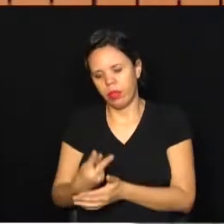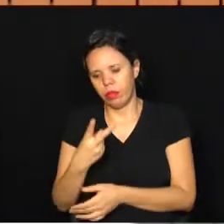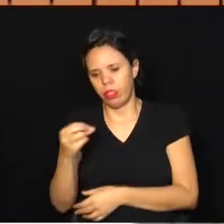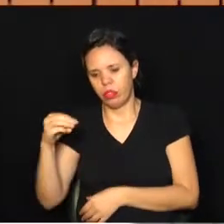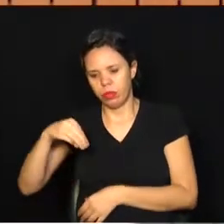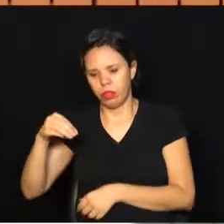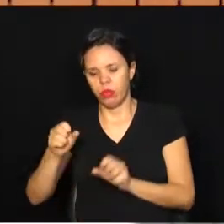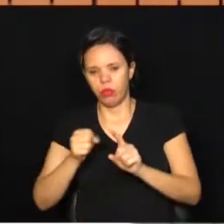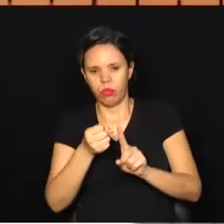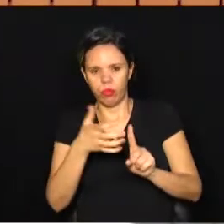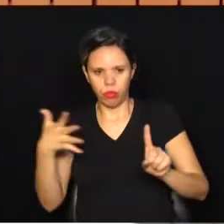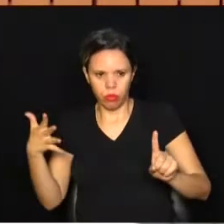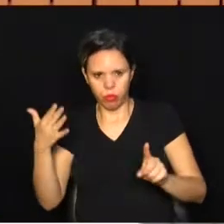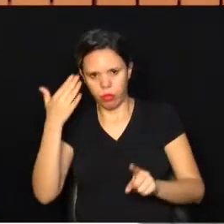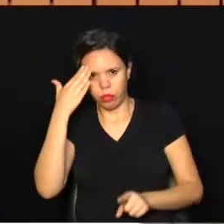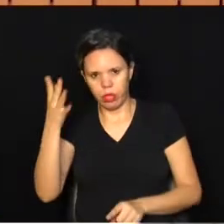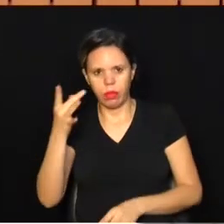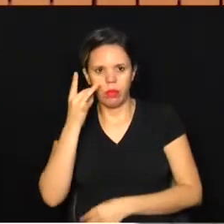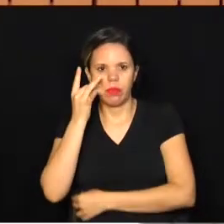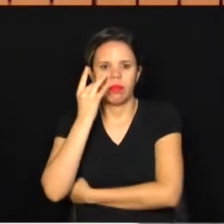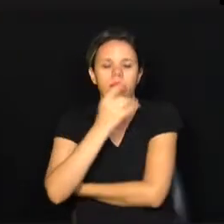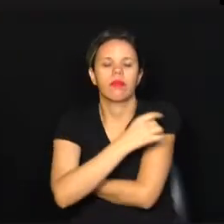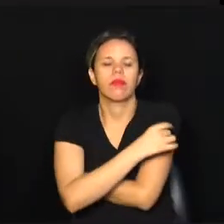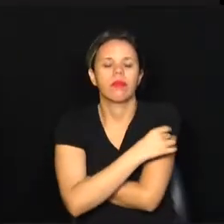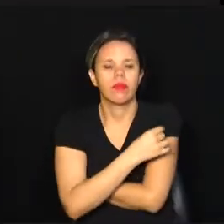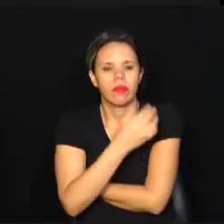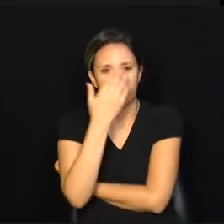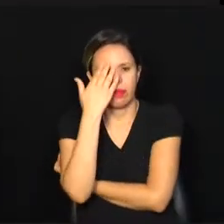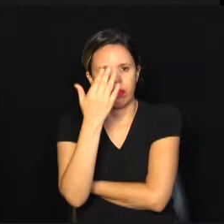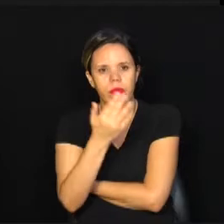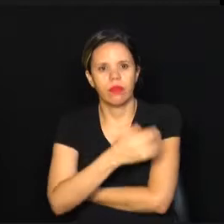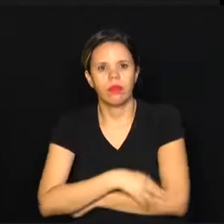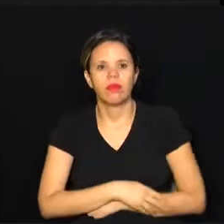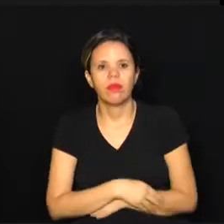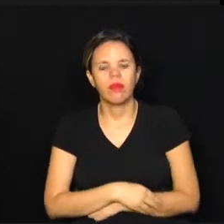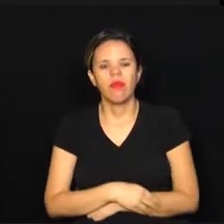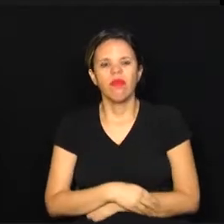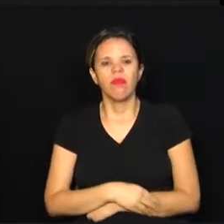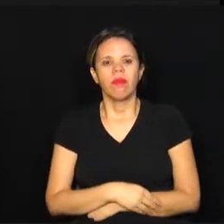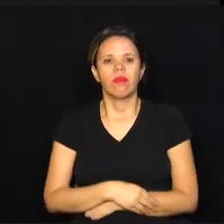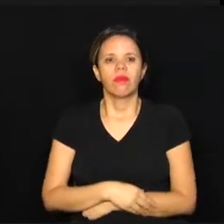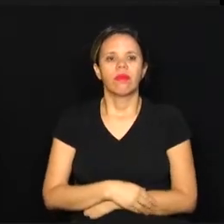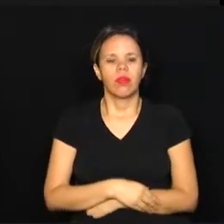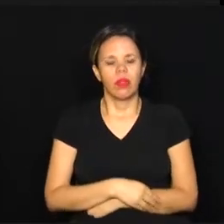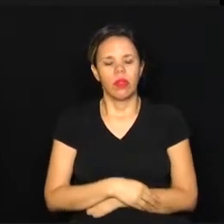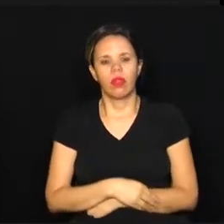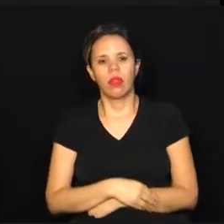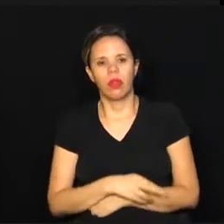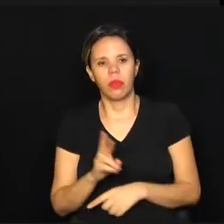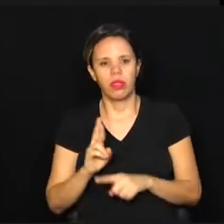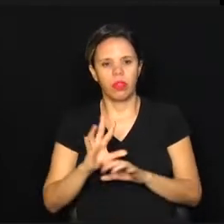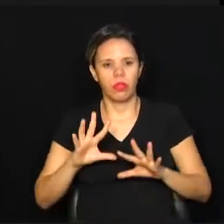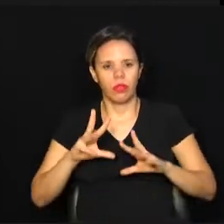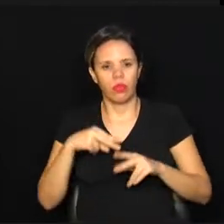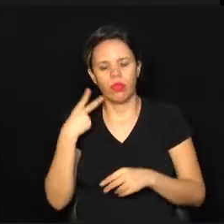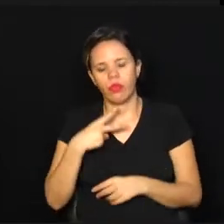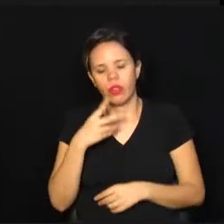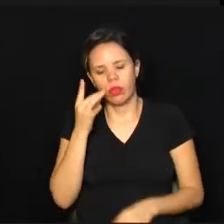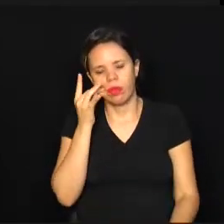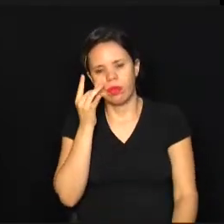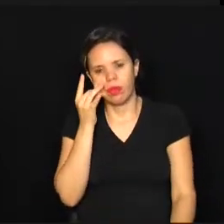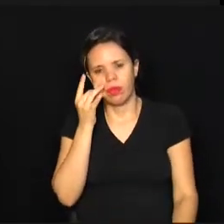sua exposição. Obrigado pela presença, viu? Eu que agradeço, Cecília, em nome aí de toda a comissão, os vereadores presentes